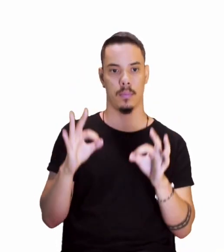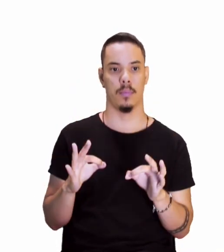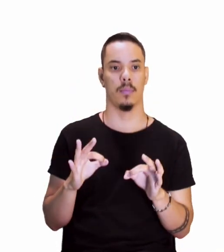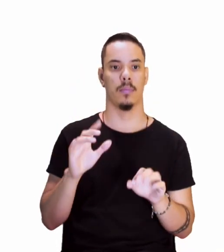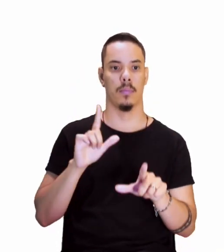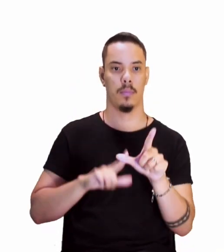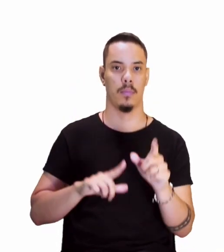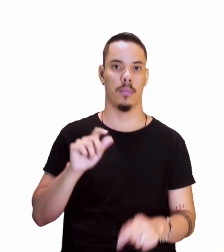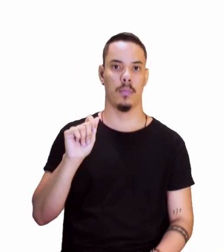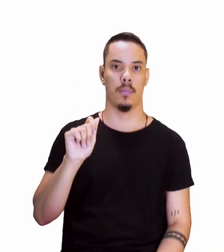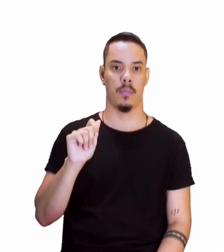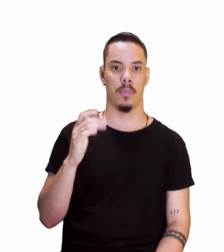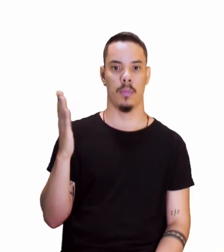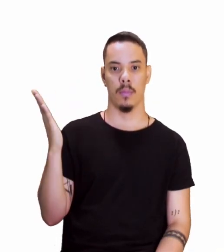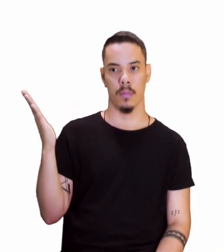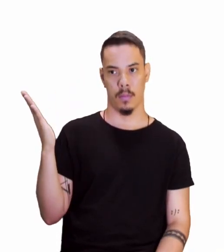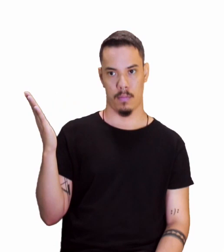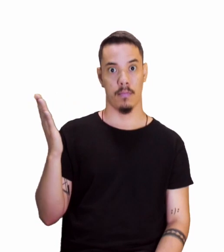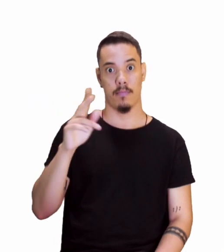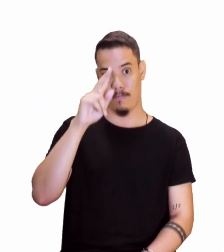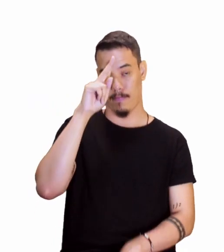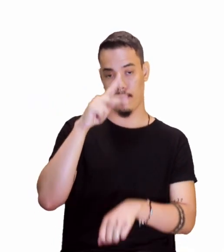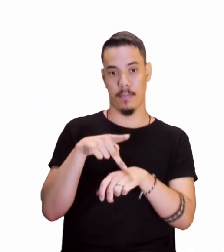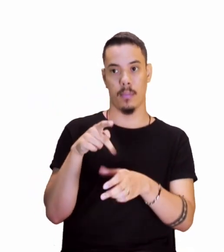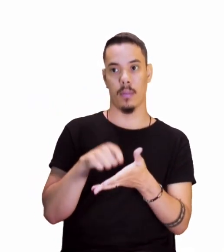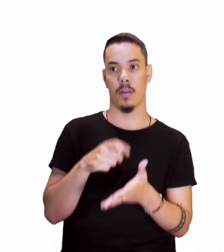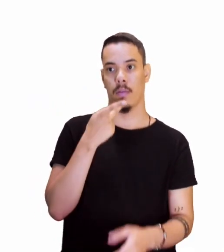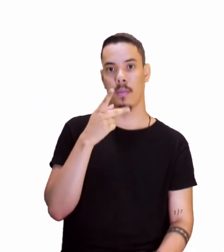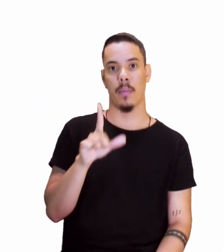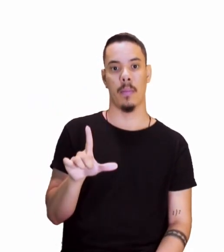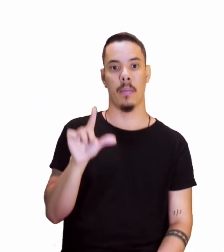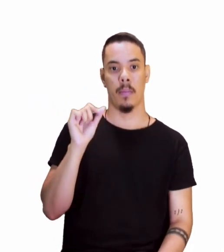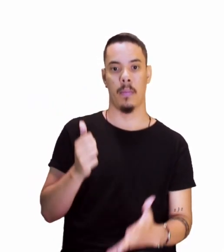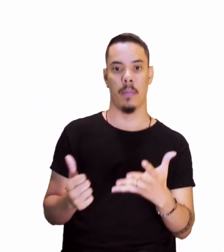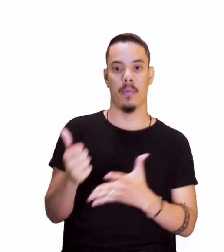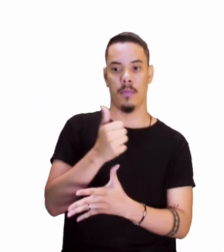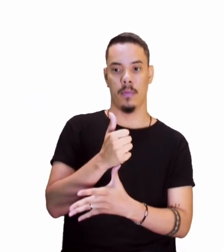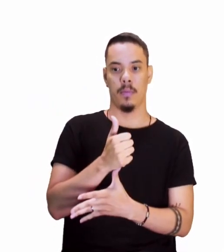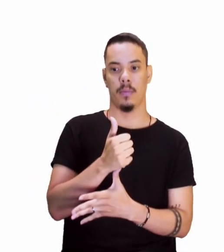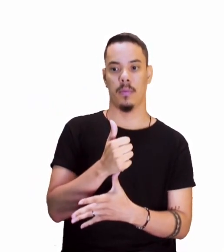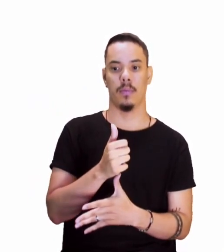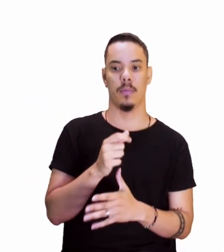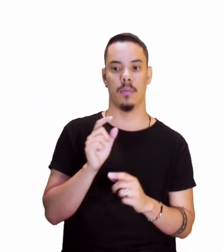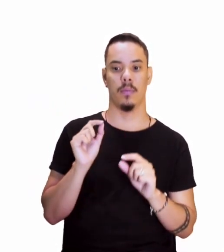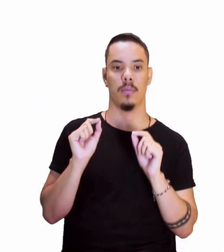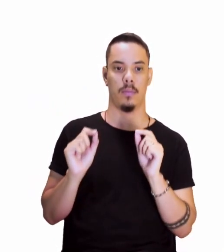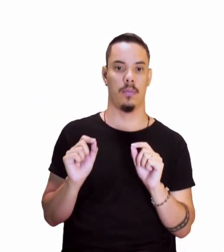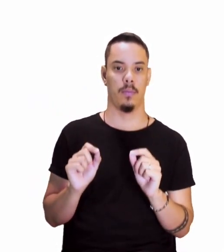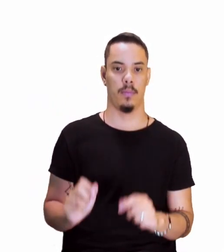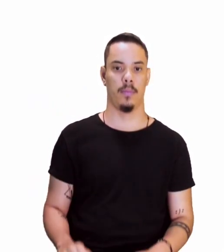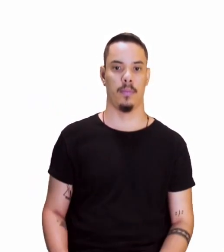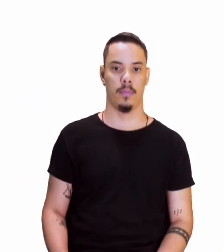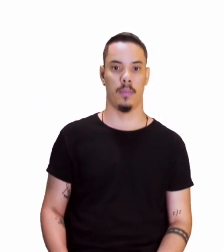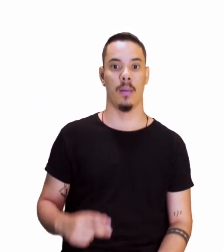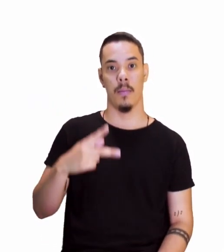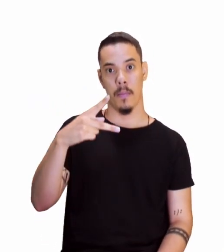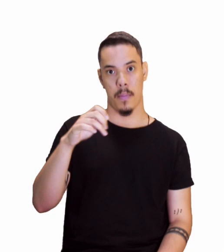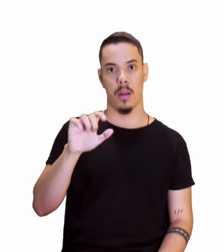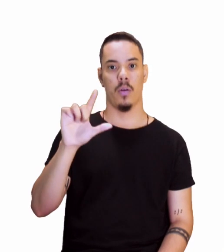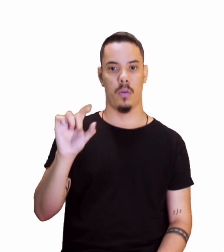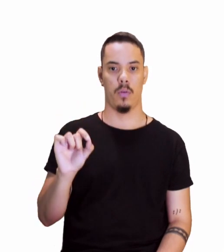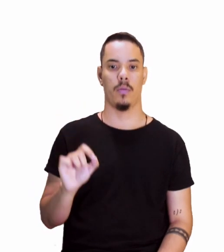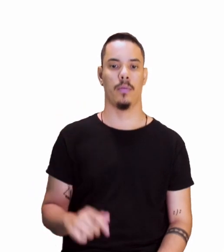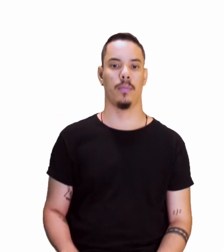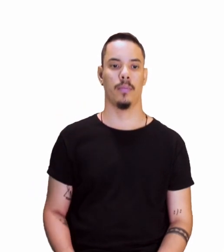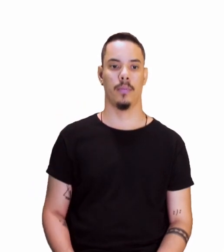letra A, né? O autor disse ter preferência por quem? Ou pelo outono.